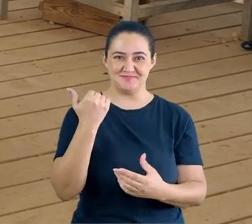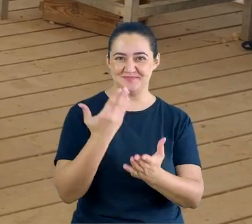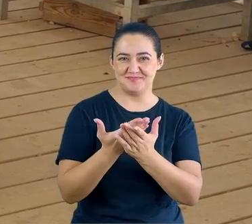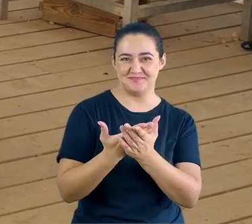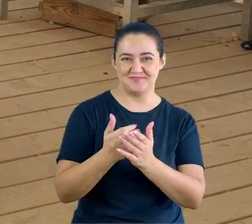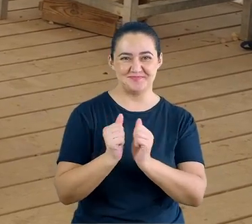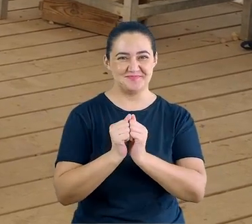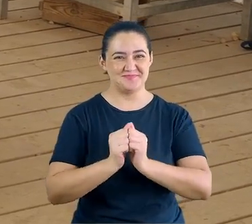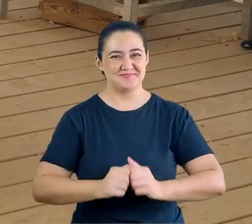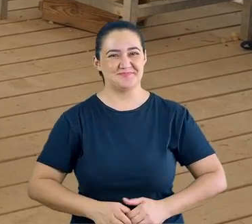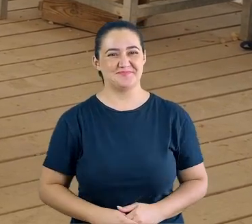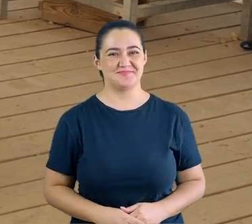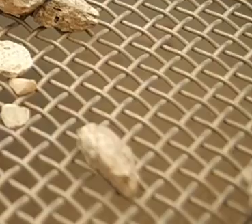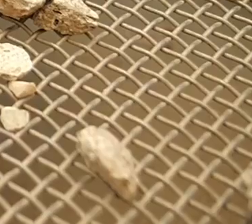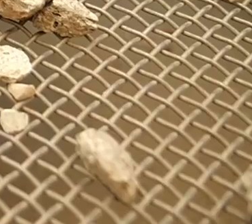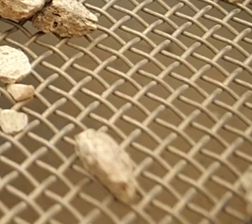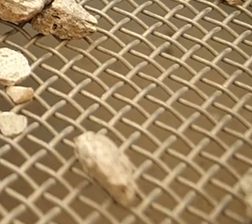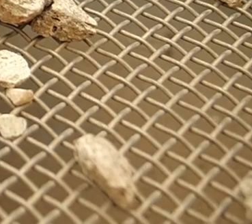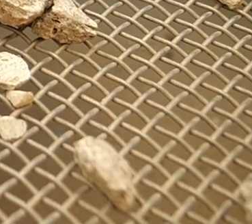porque o Evidências está só começando.